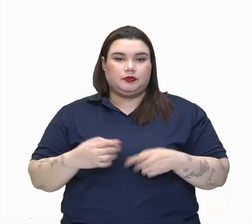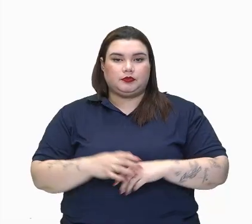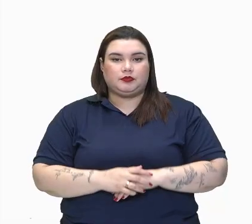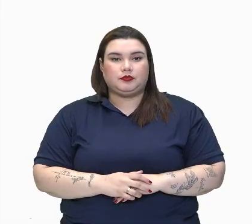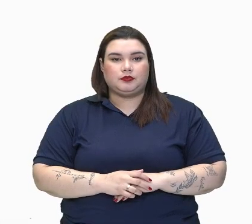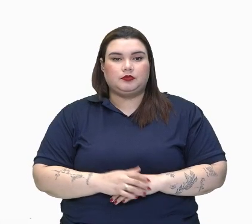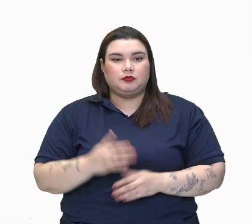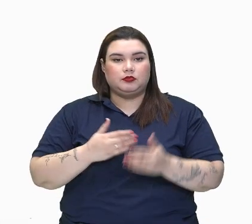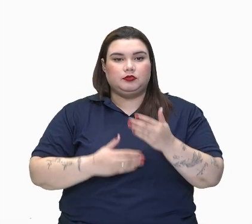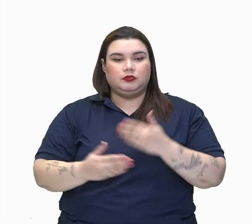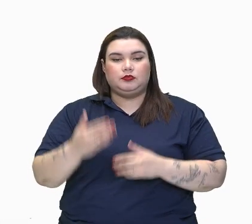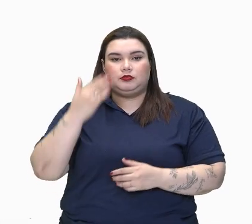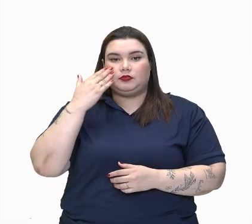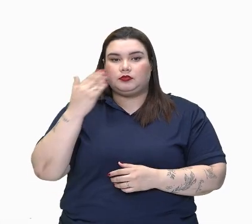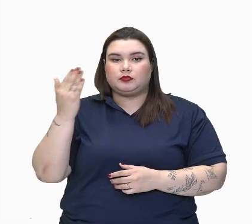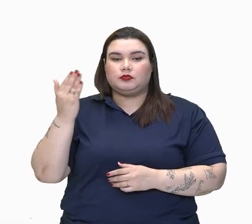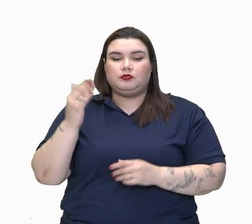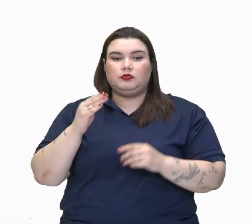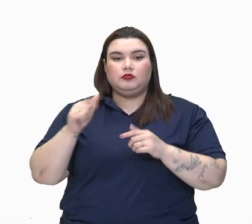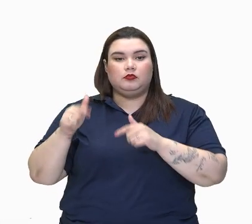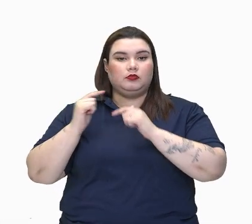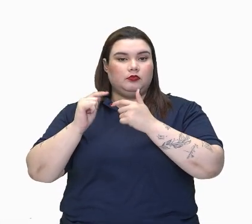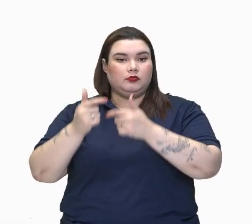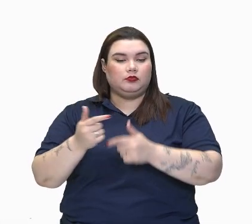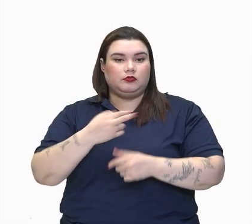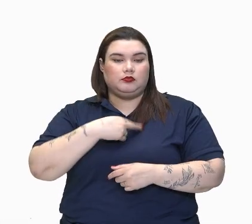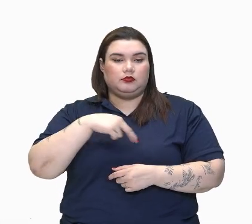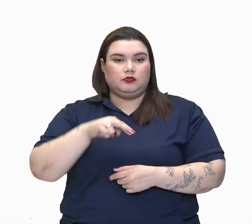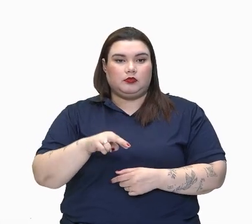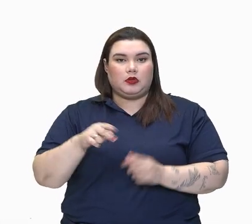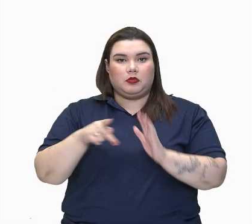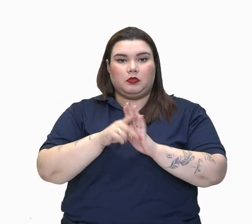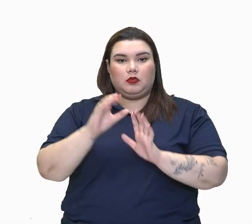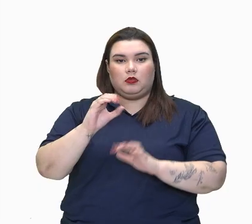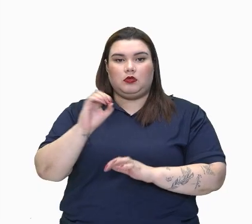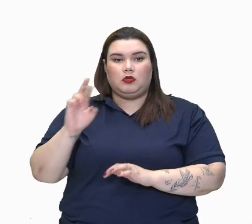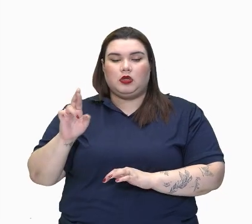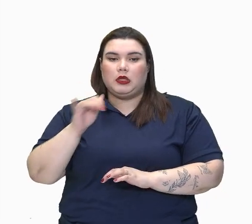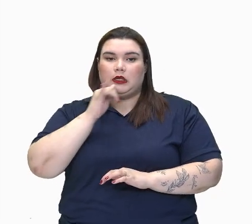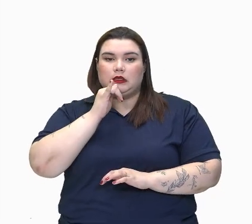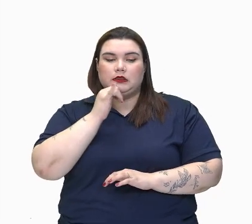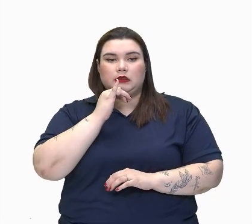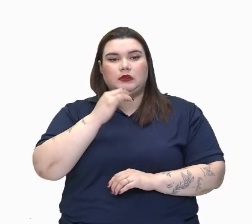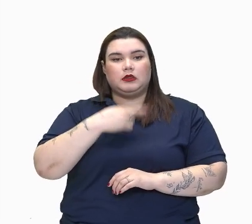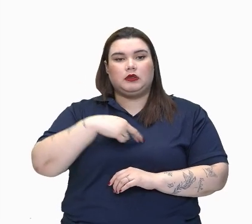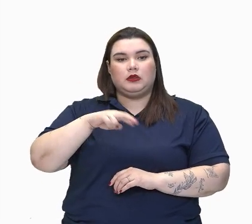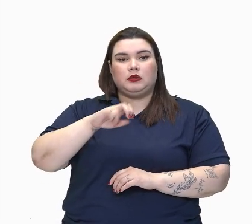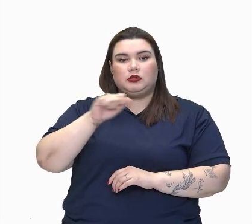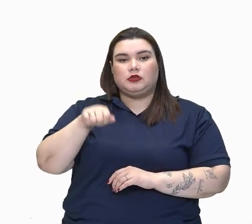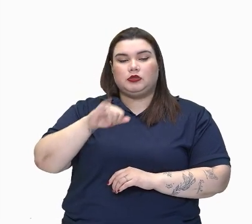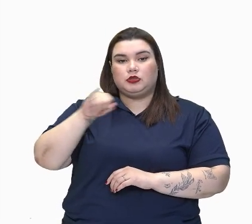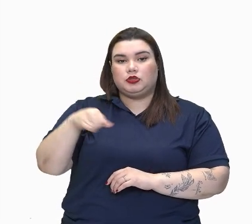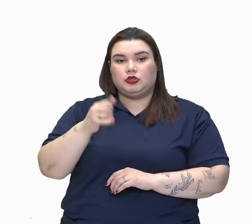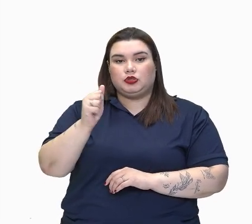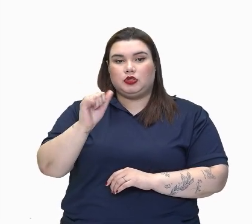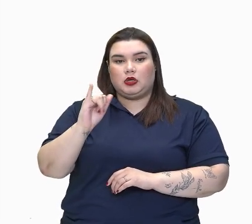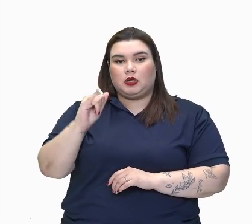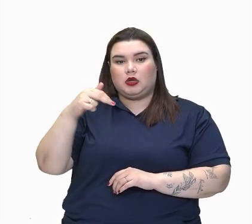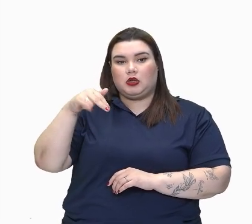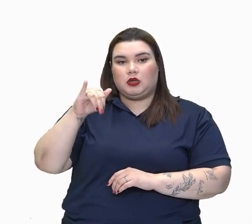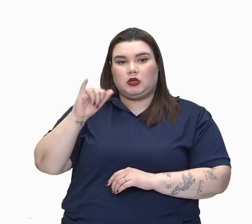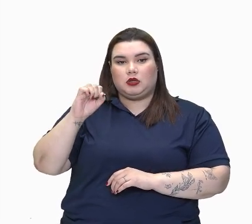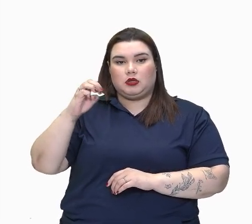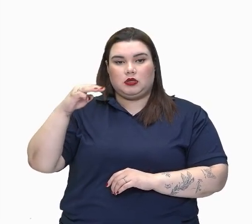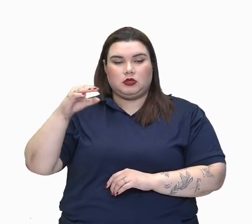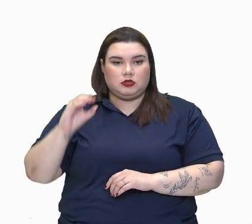Vamos seguir? Nas tradições religiosas orientais, como no jainismo, religião que nasce